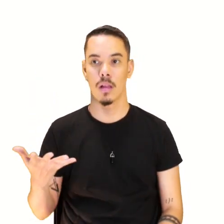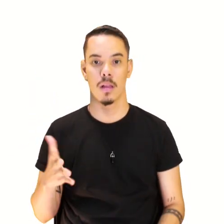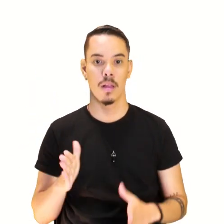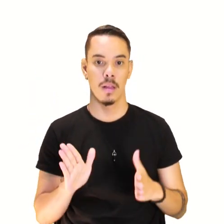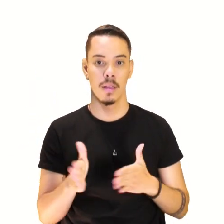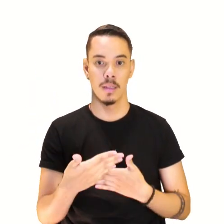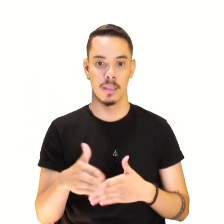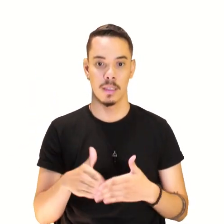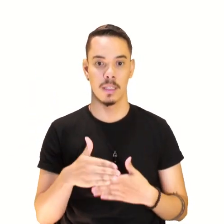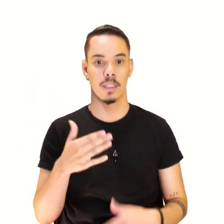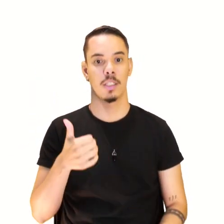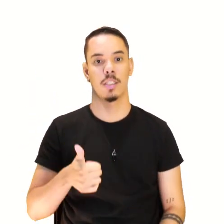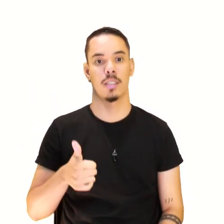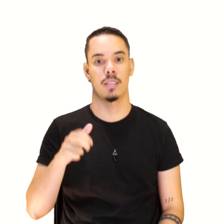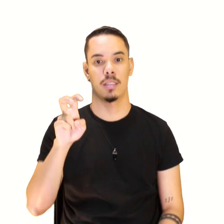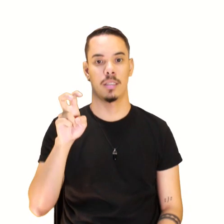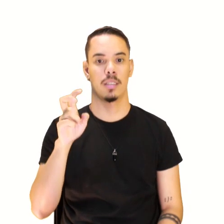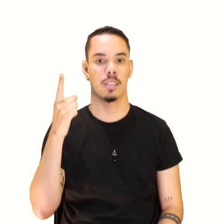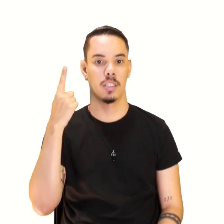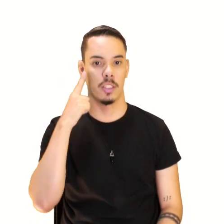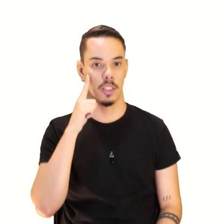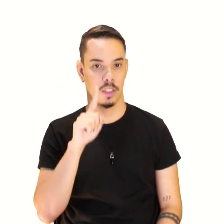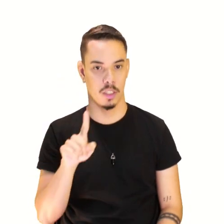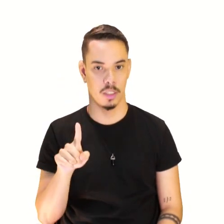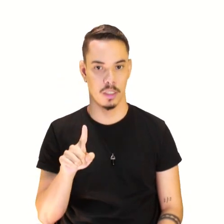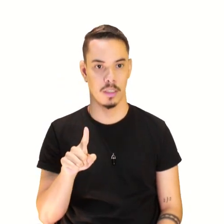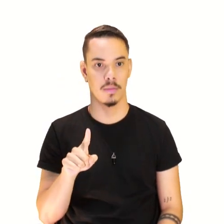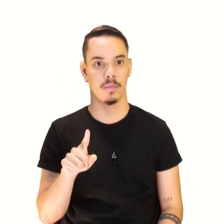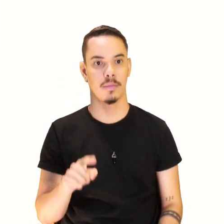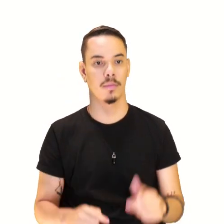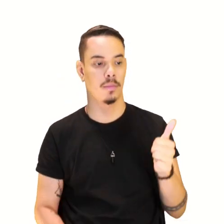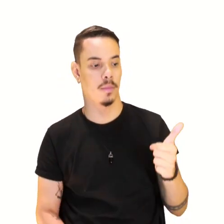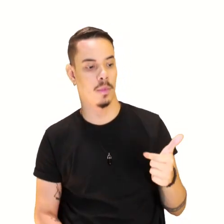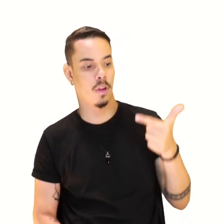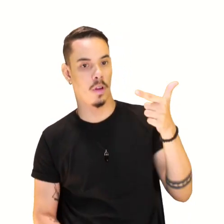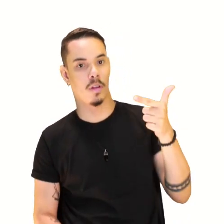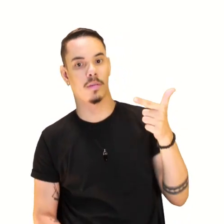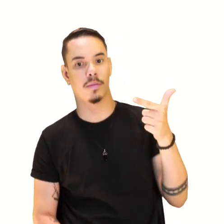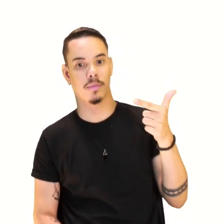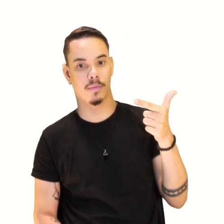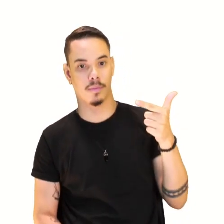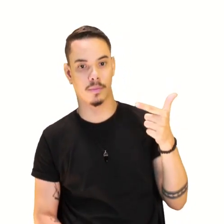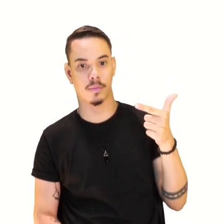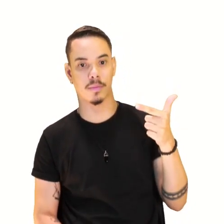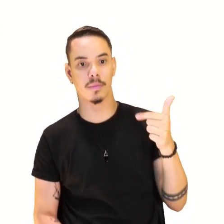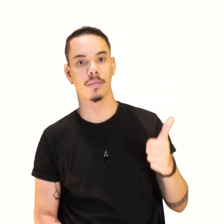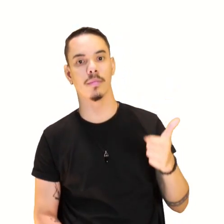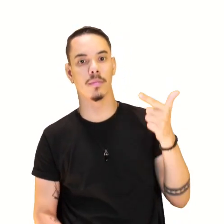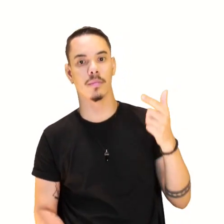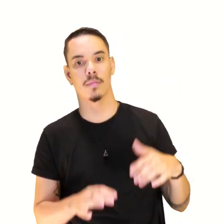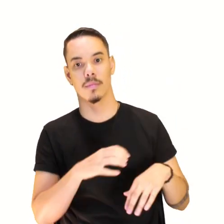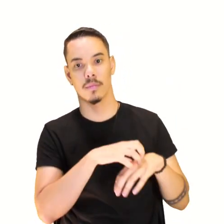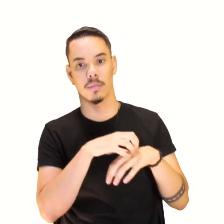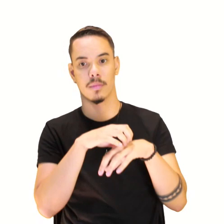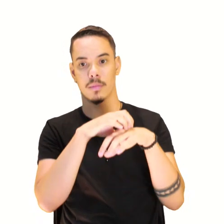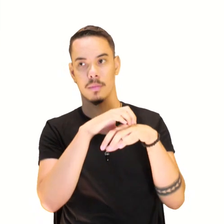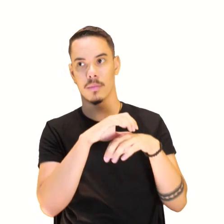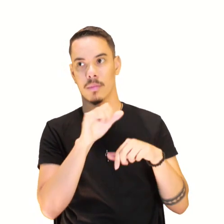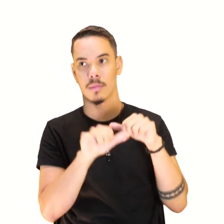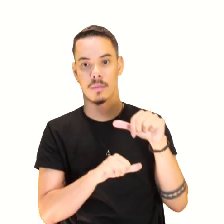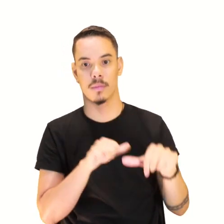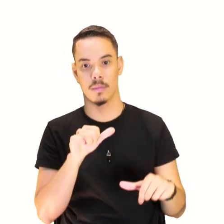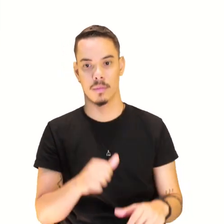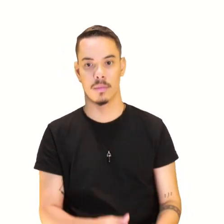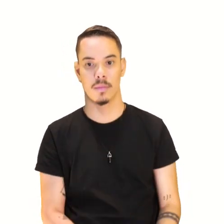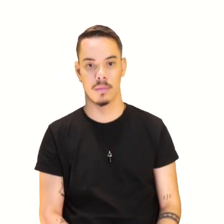em 15 dias por 12 guindastes trabalhando quatro horas por dias acho que tá trocado ali os